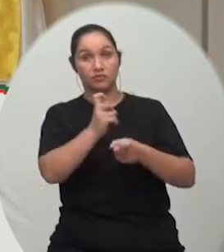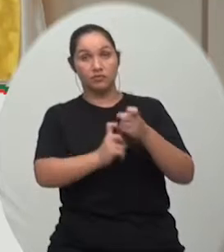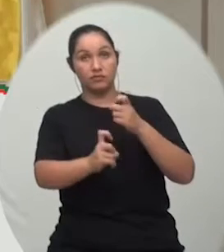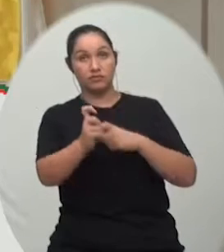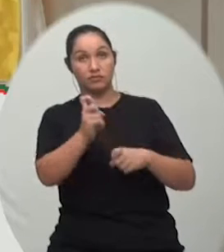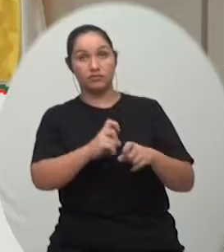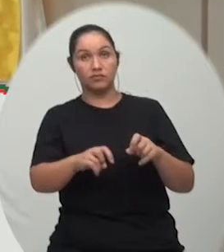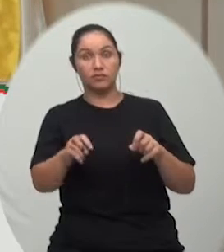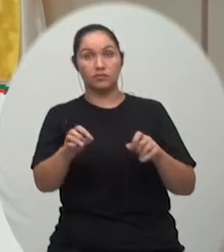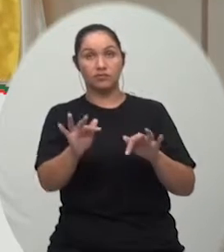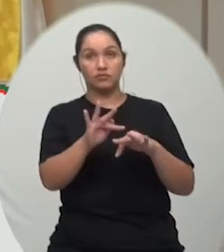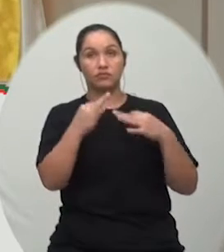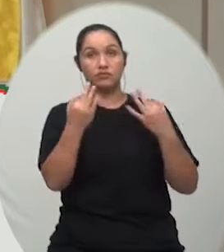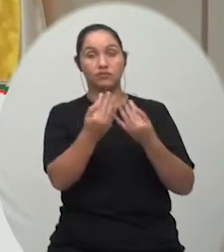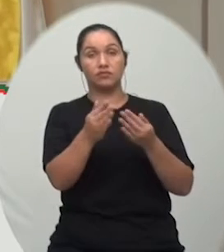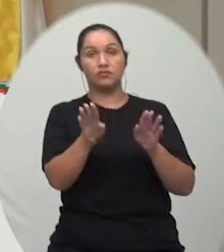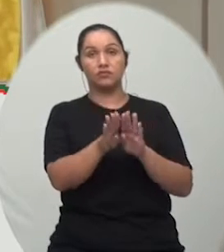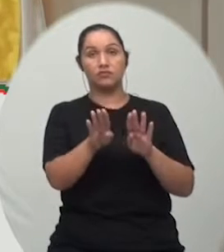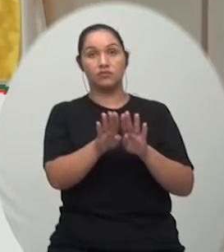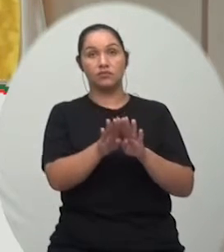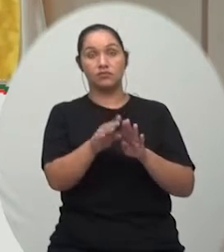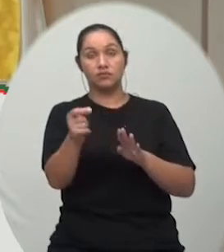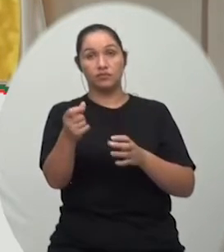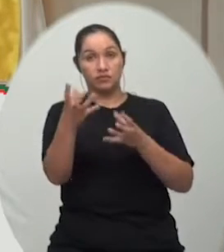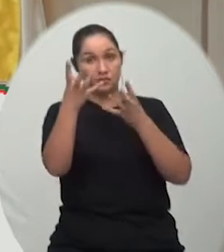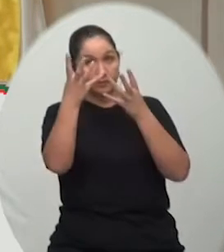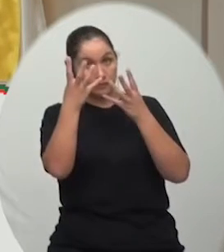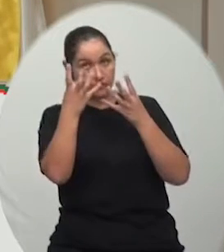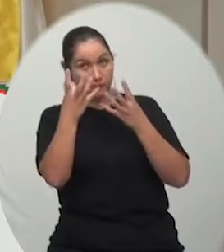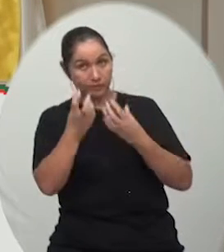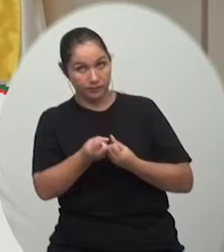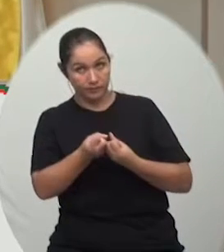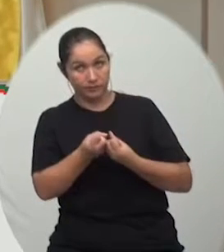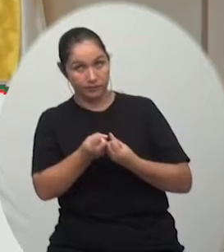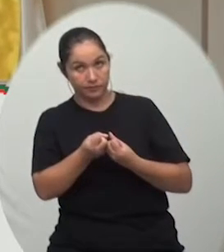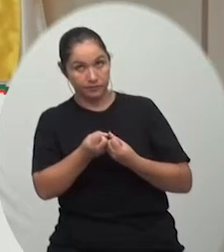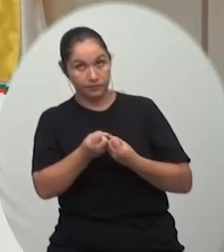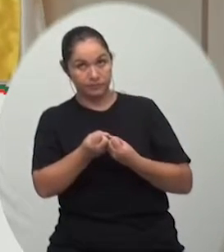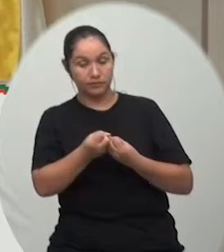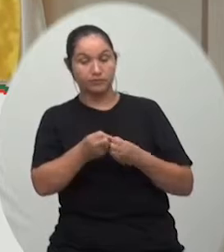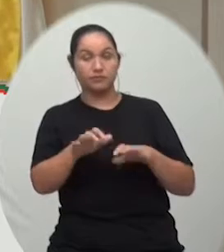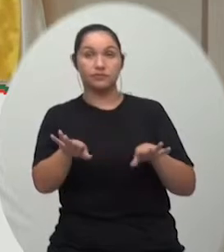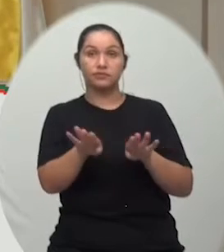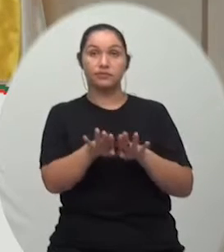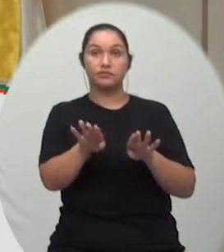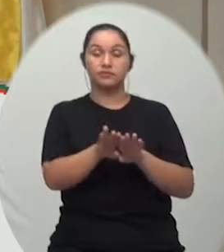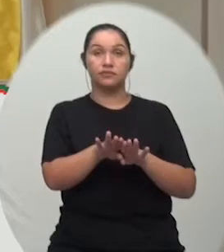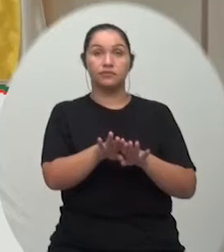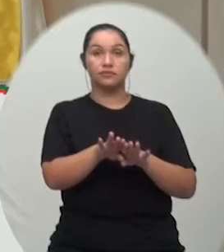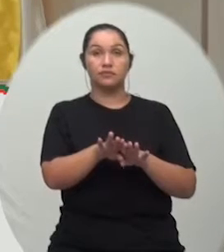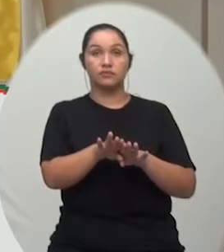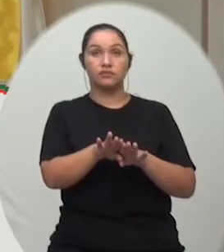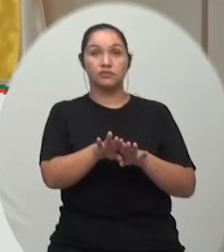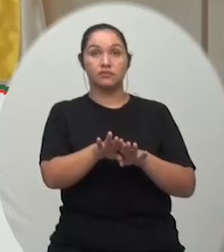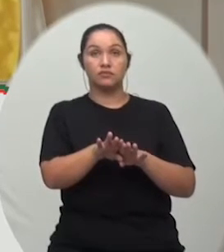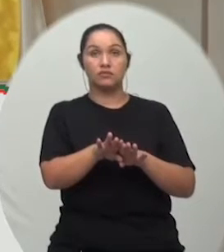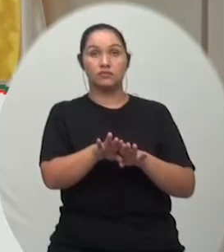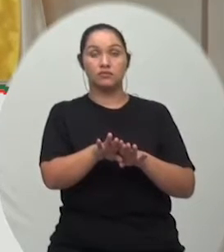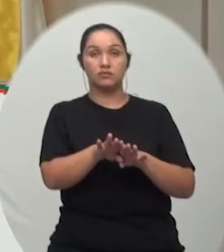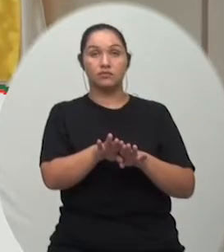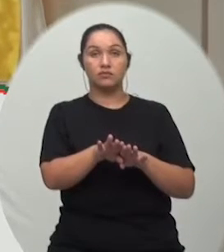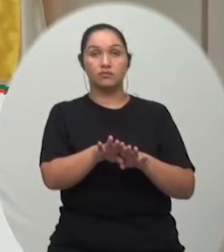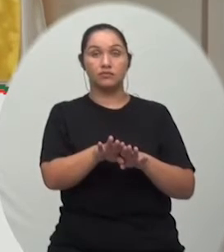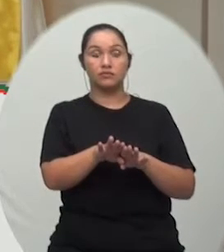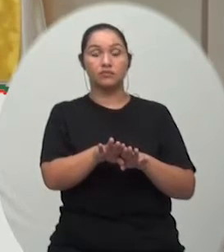receber este benefício. Né? E também vai criar algumas condicionantes, vereador Kaminski, já lhe concedo uma